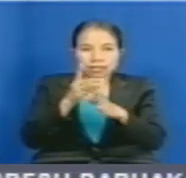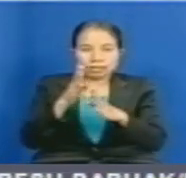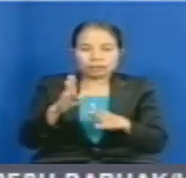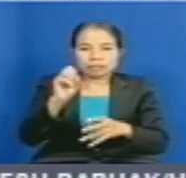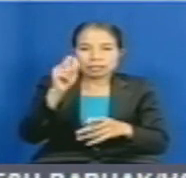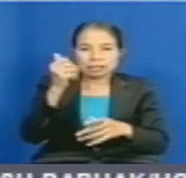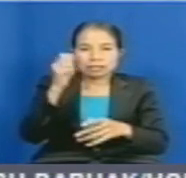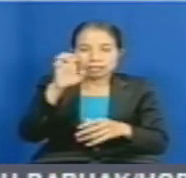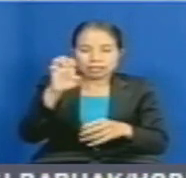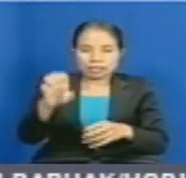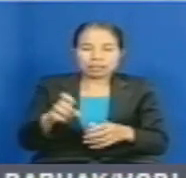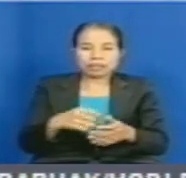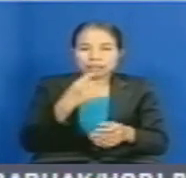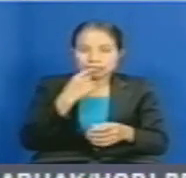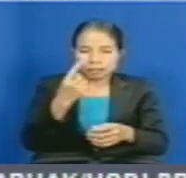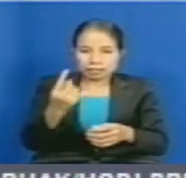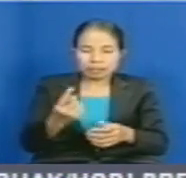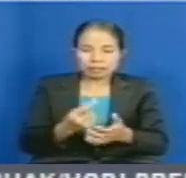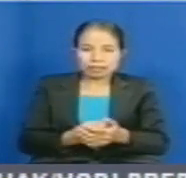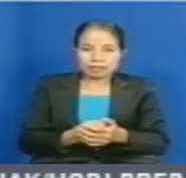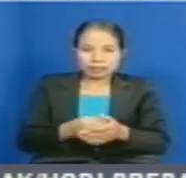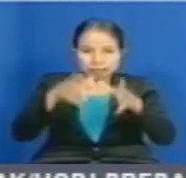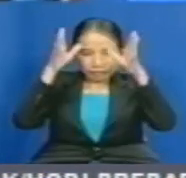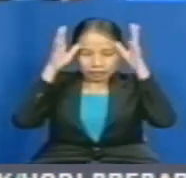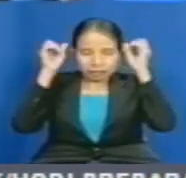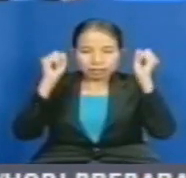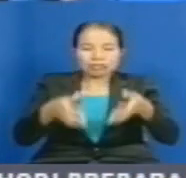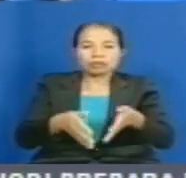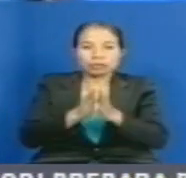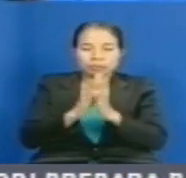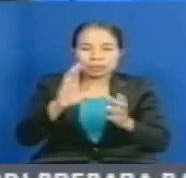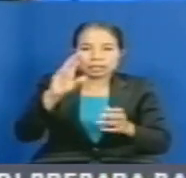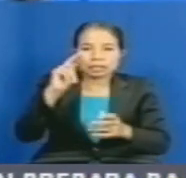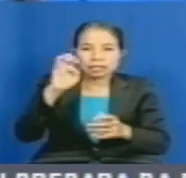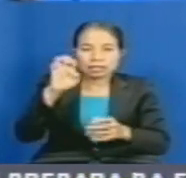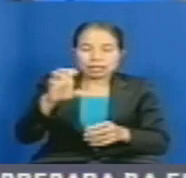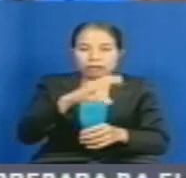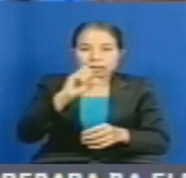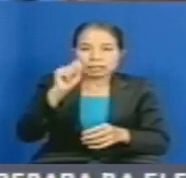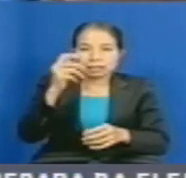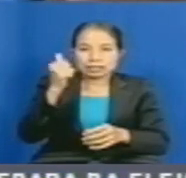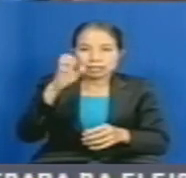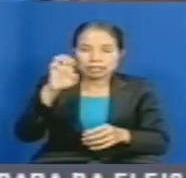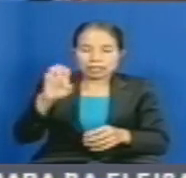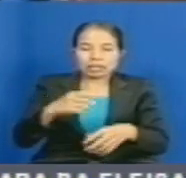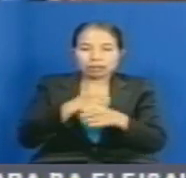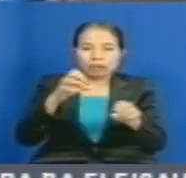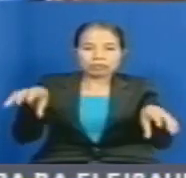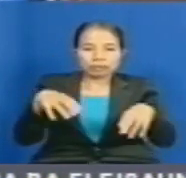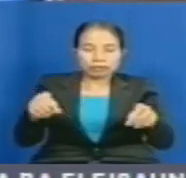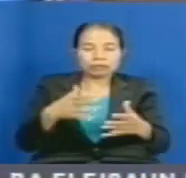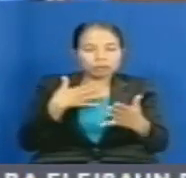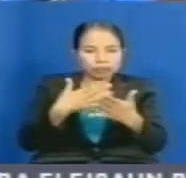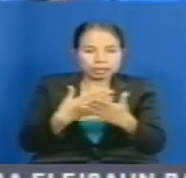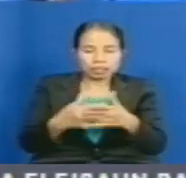Estai, Celino Manuel Branco, afirma que Presidente da República, Husuba CNE, no Estai, ato desempenha serviço ao